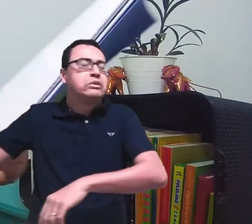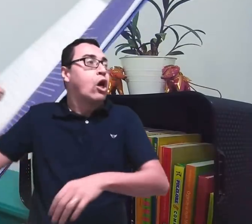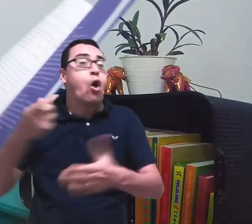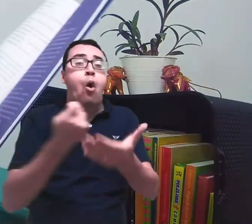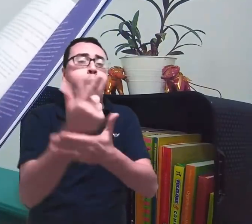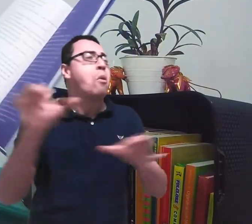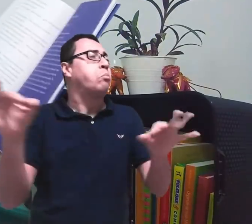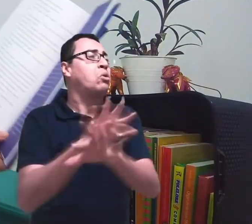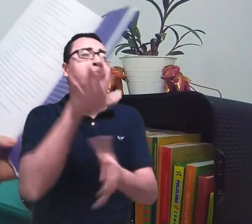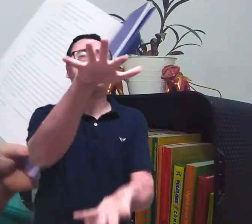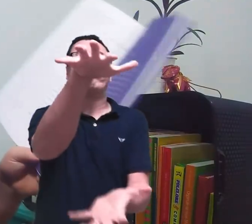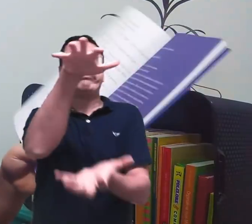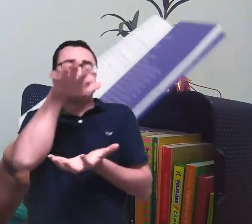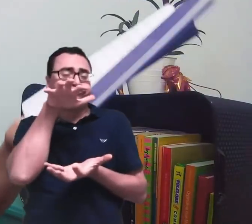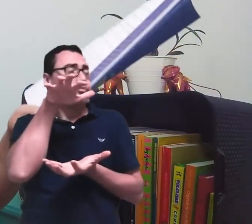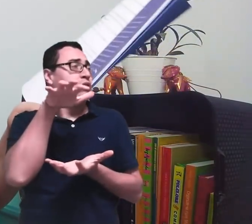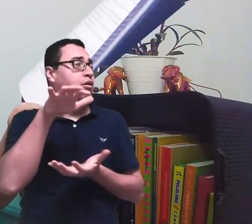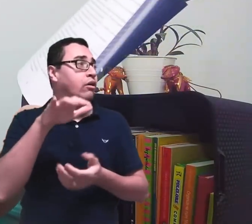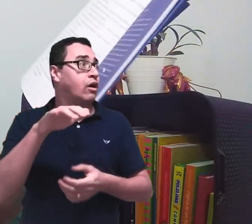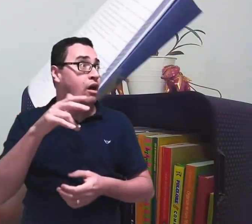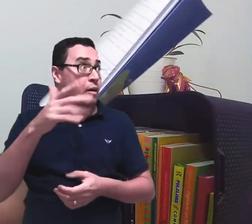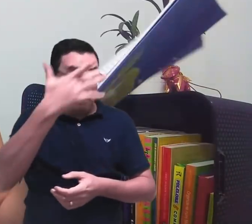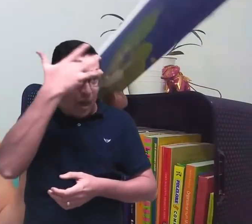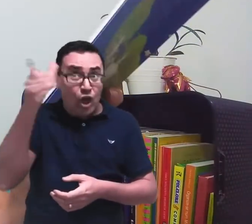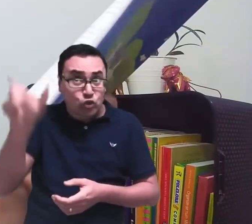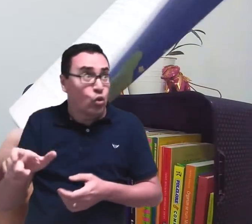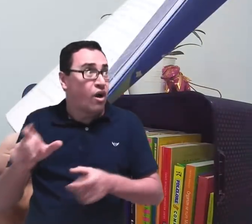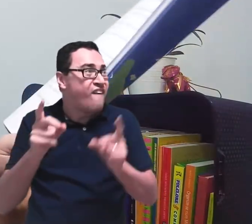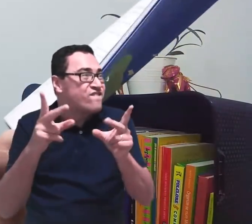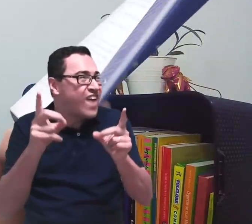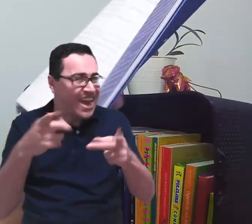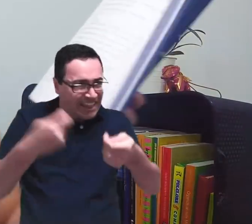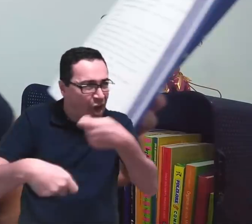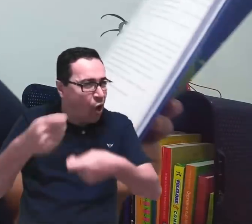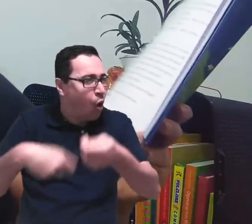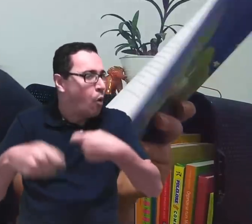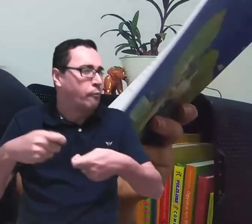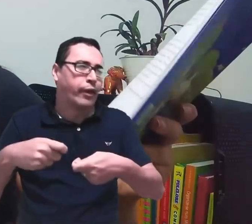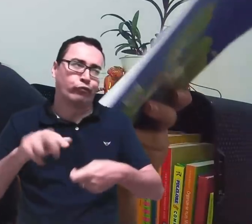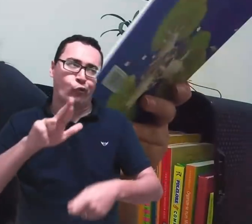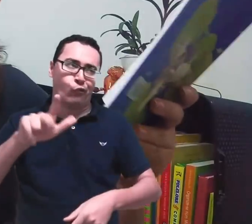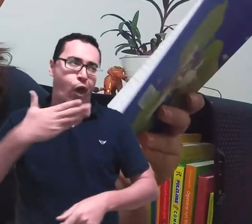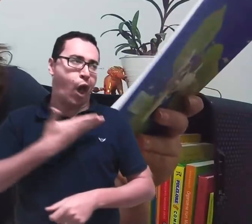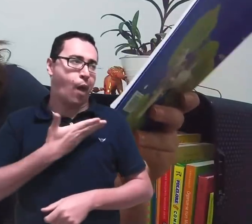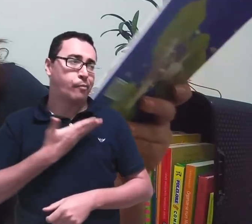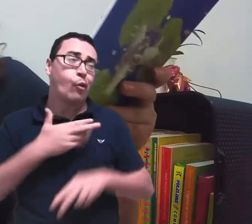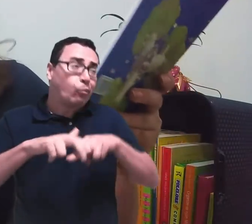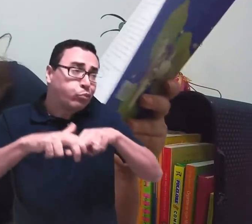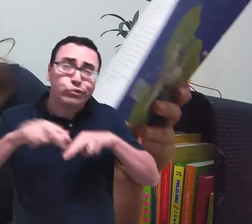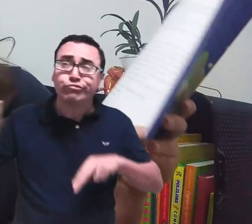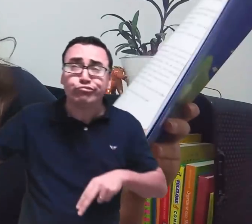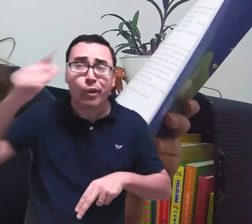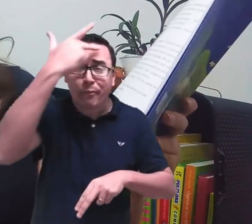existem comerciantes de amigos, os homens não têm mais amigos. Se você deseja